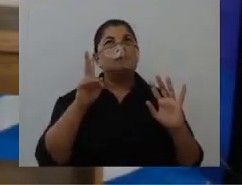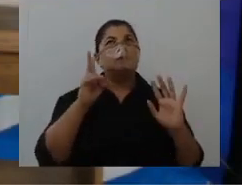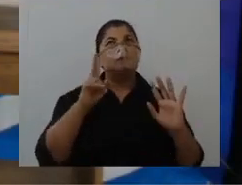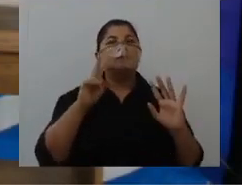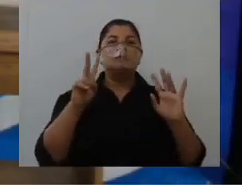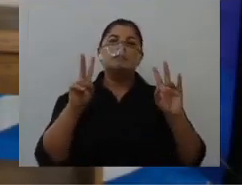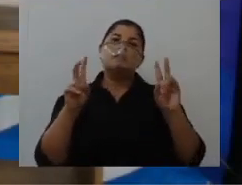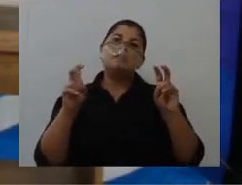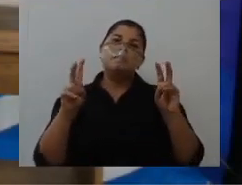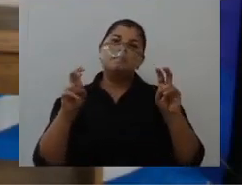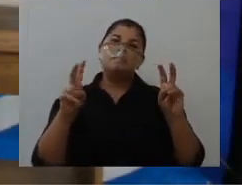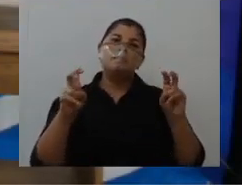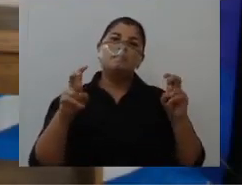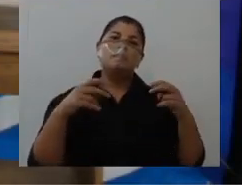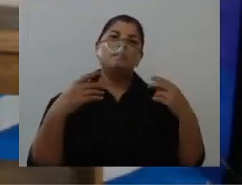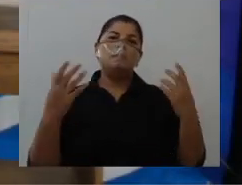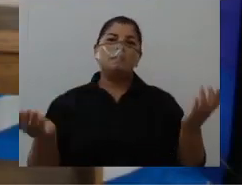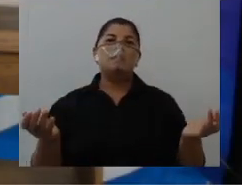aí para vocês.